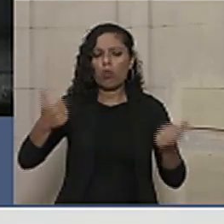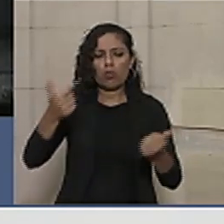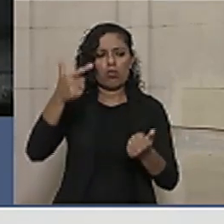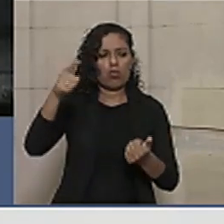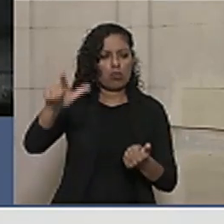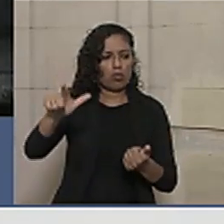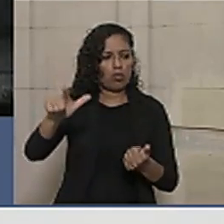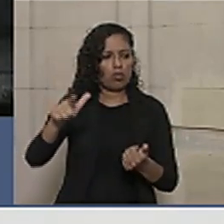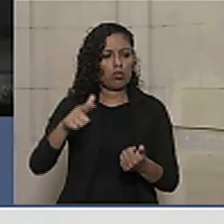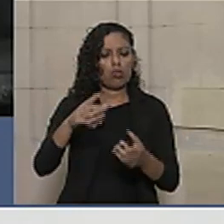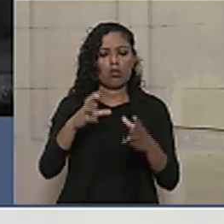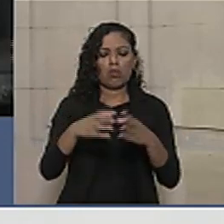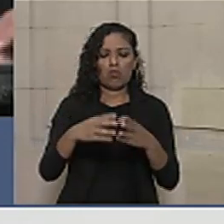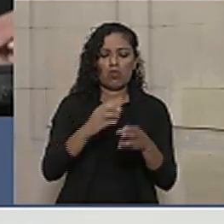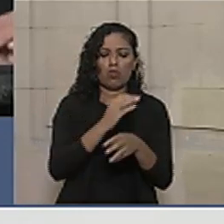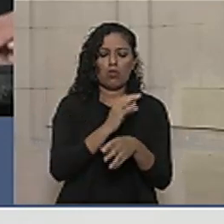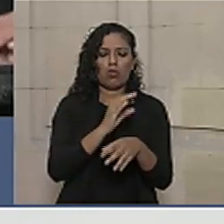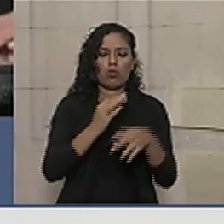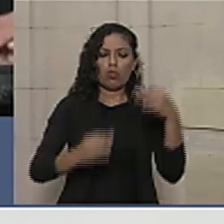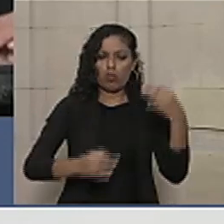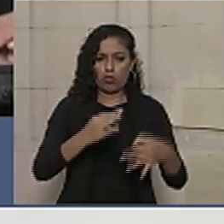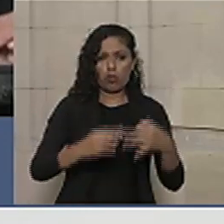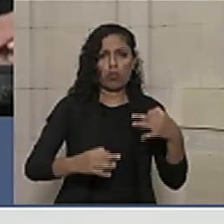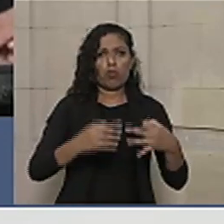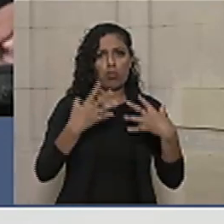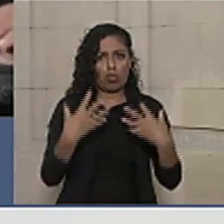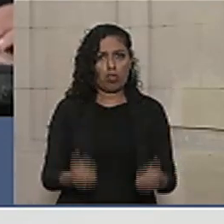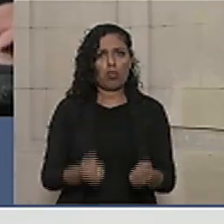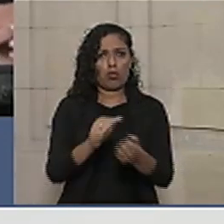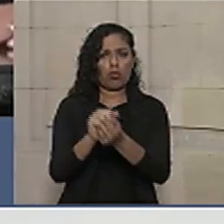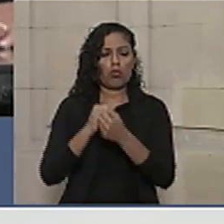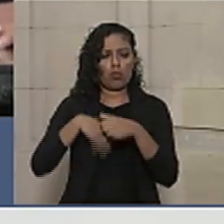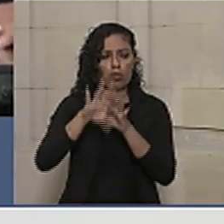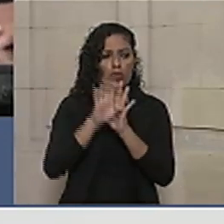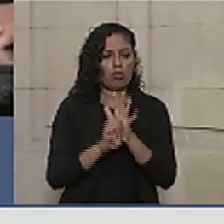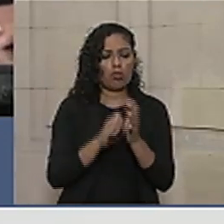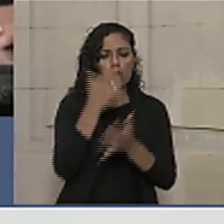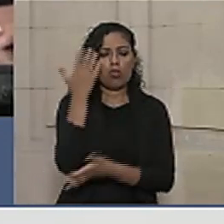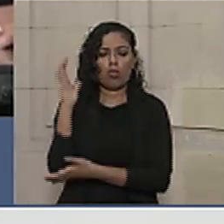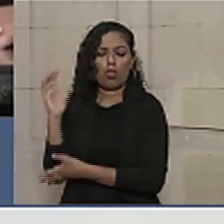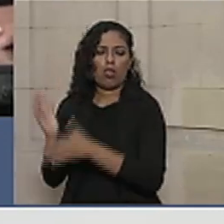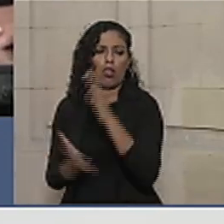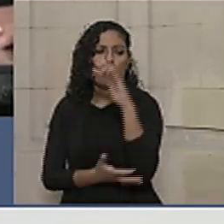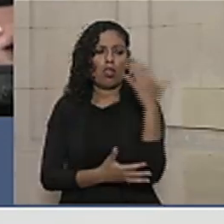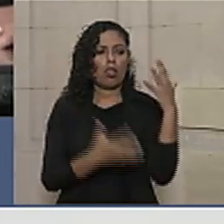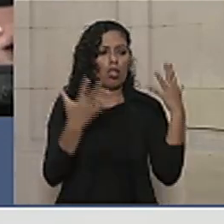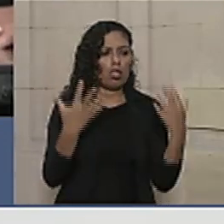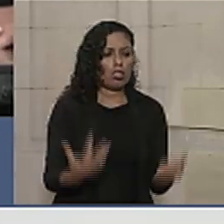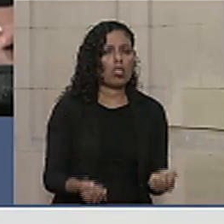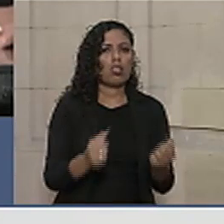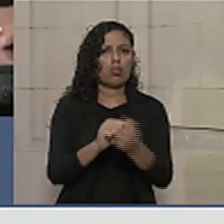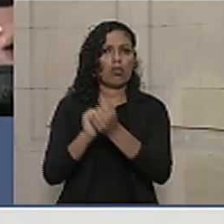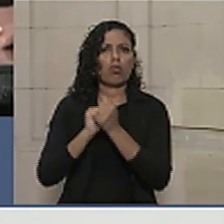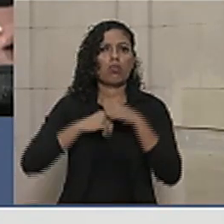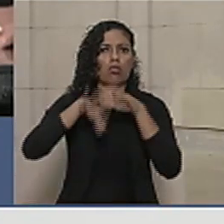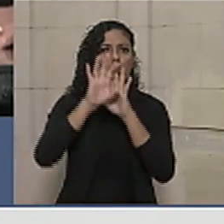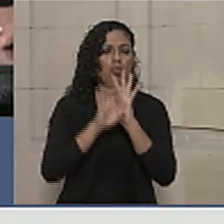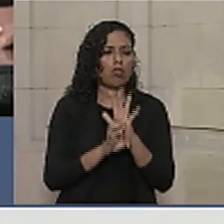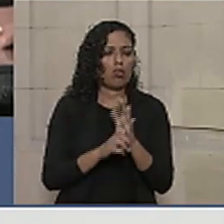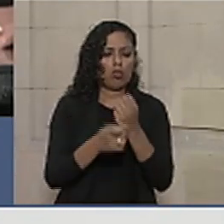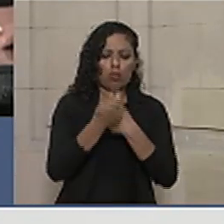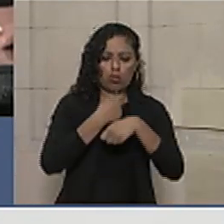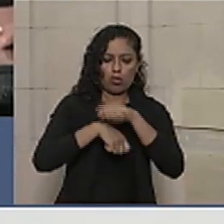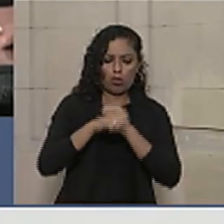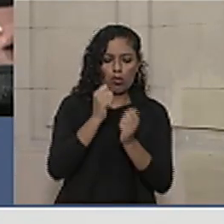comissões de Constituição e Justiça pela condicionalidade com emenda. De Defesa do Meio Ambiente, favorável com emendas. De